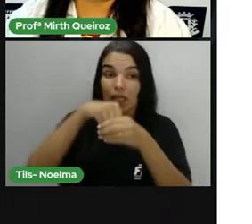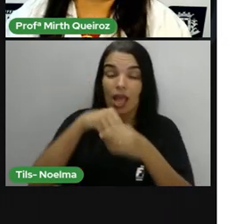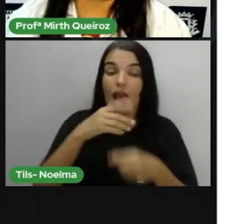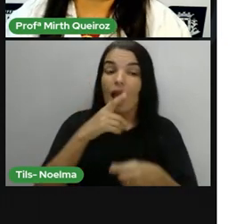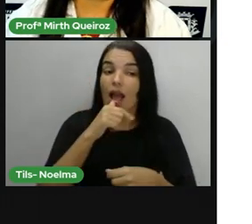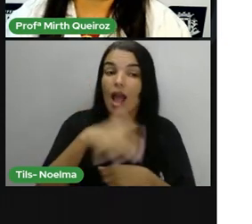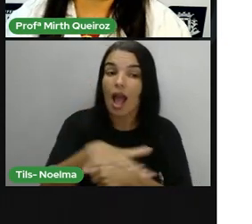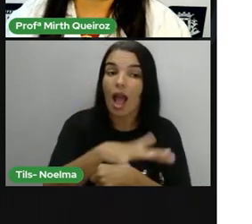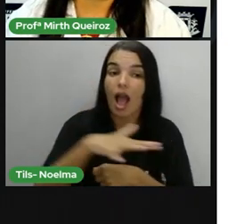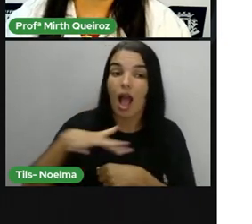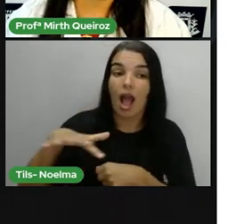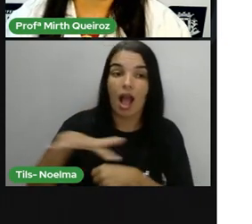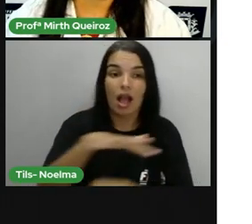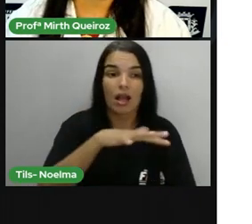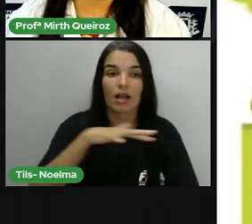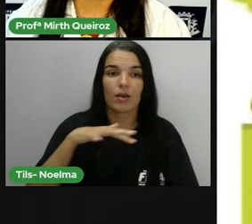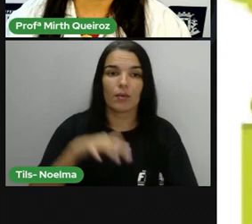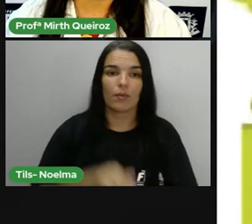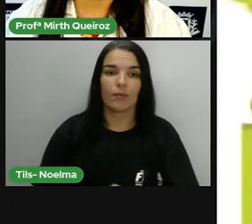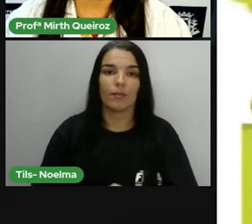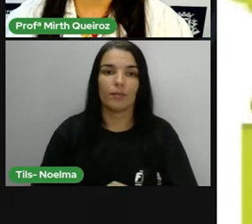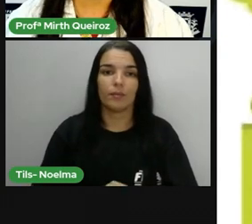certo?